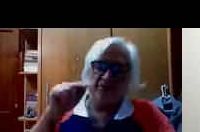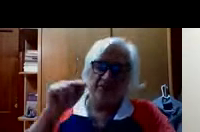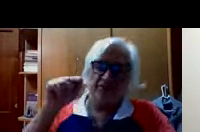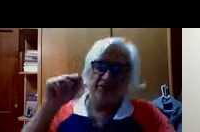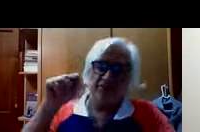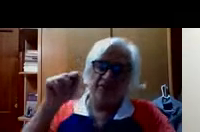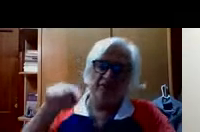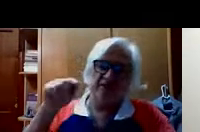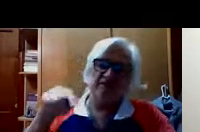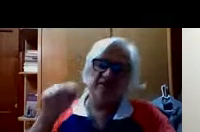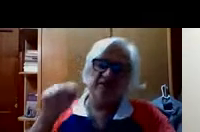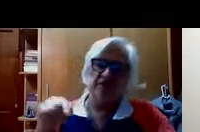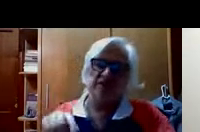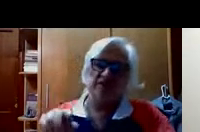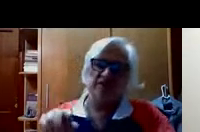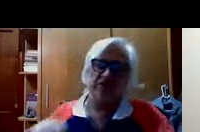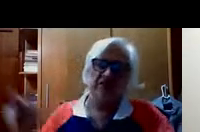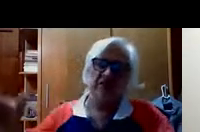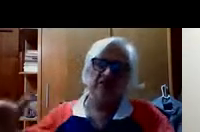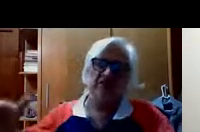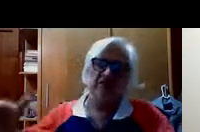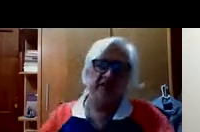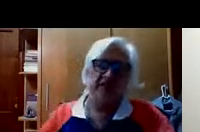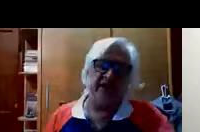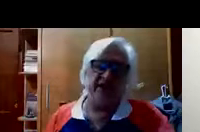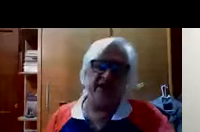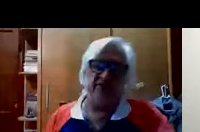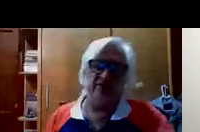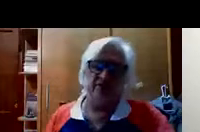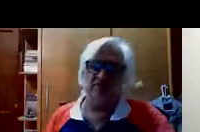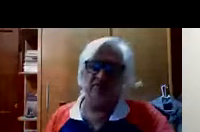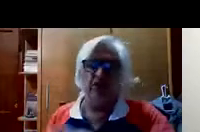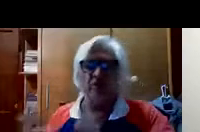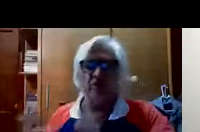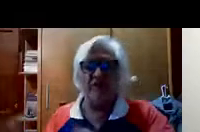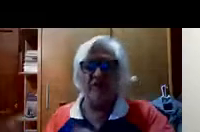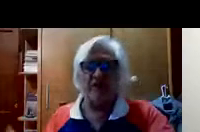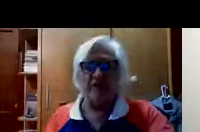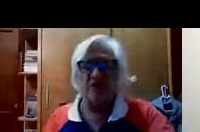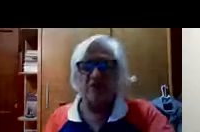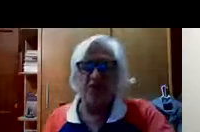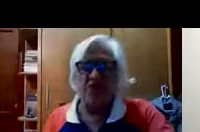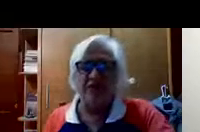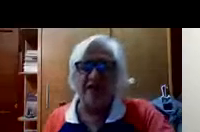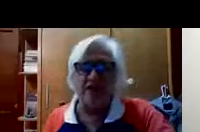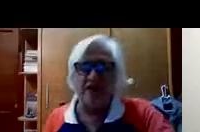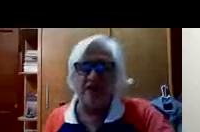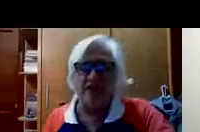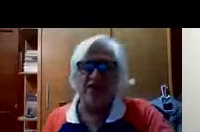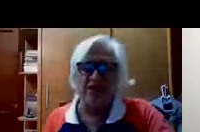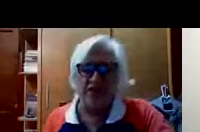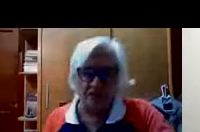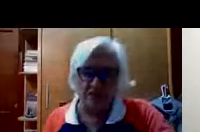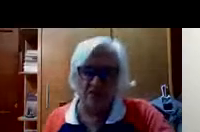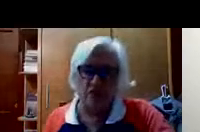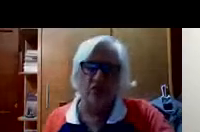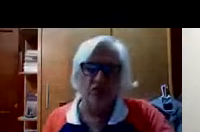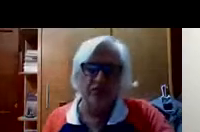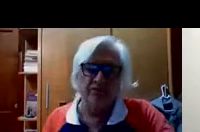É assim, para você fazer alumínio, você tem que minerar, e no Brasil o